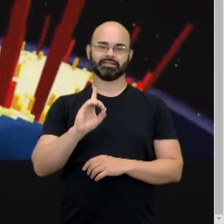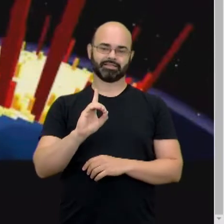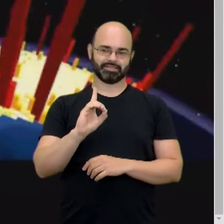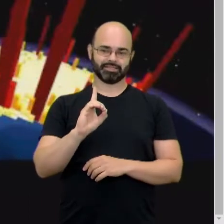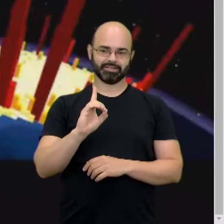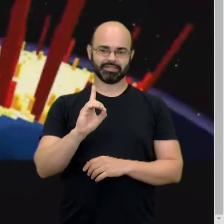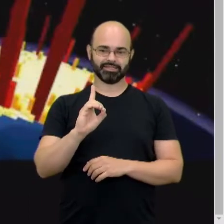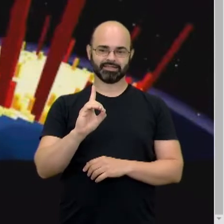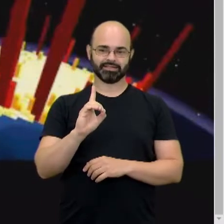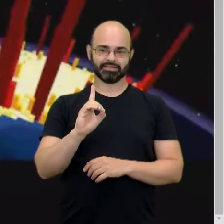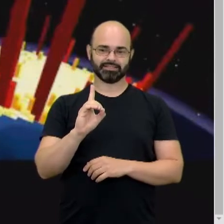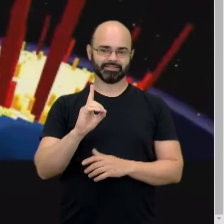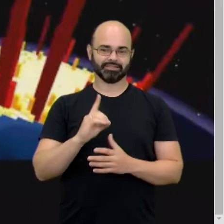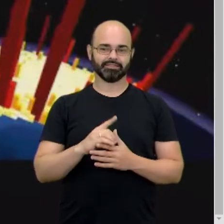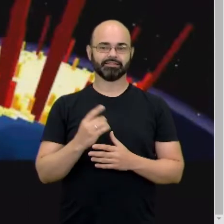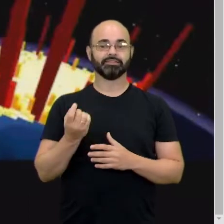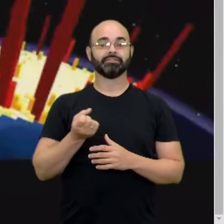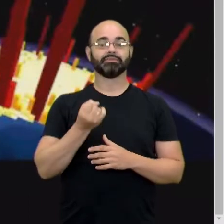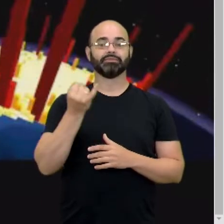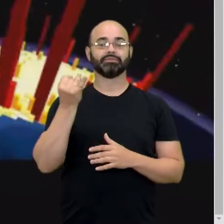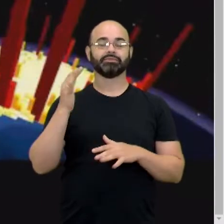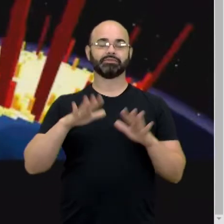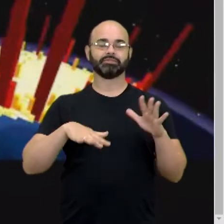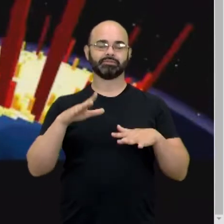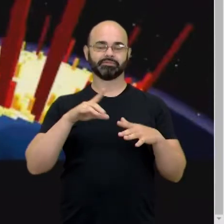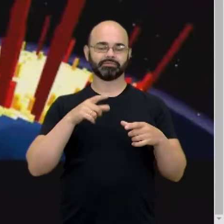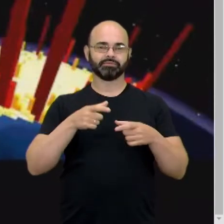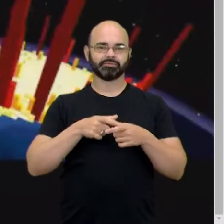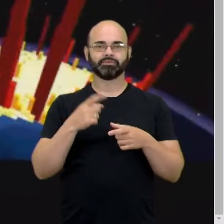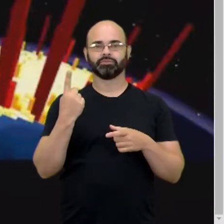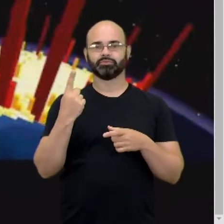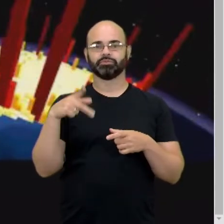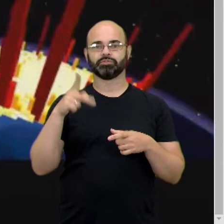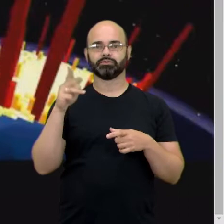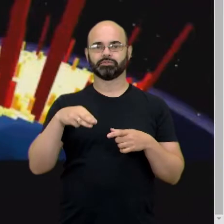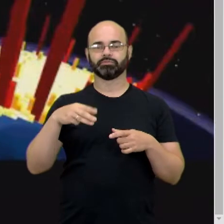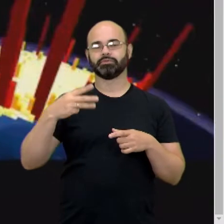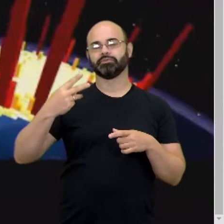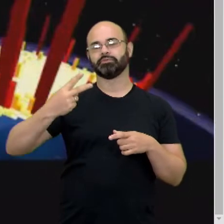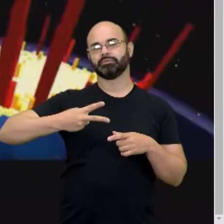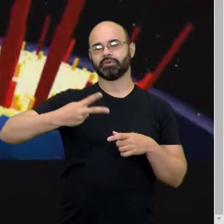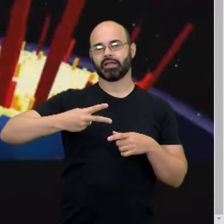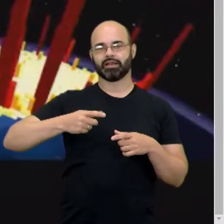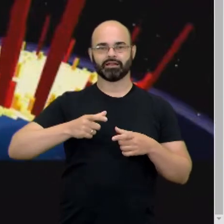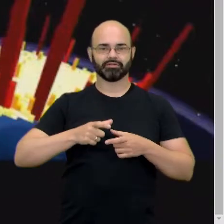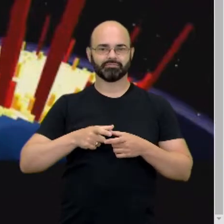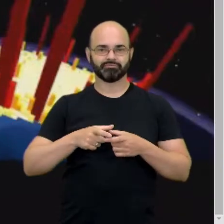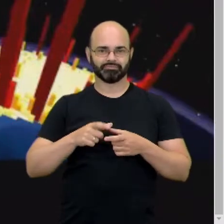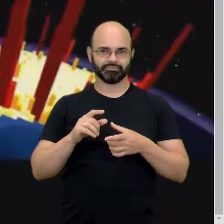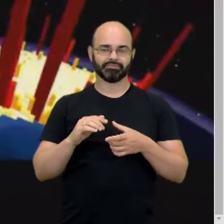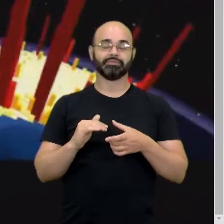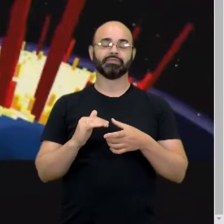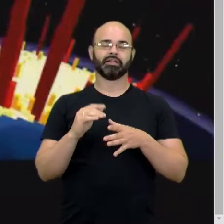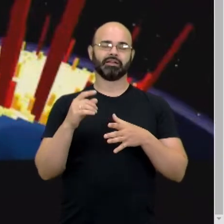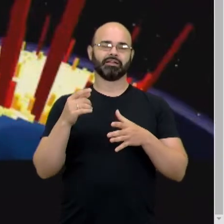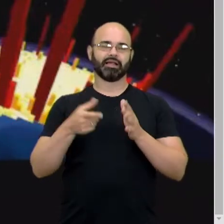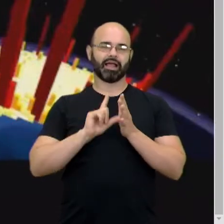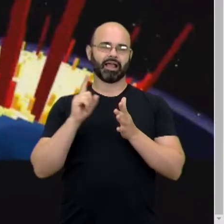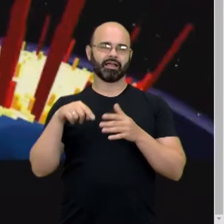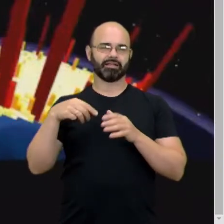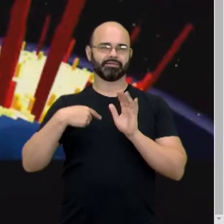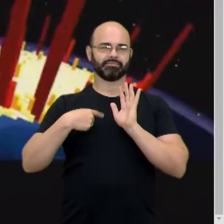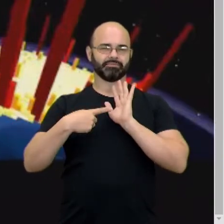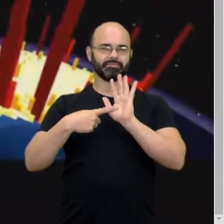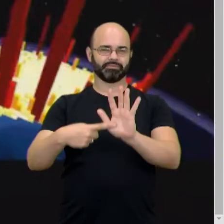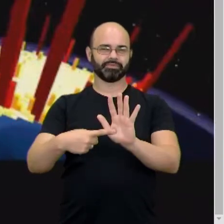desta variável utilizando aí células de 1 quilômetro quadrado, que é o que nós mostramos aí, habitantes por quilômetro quadrado. Eu vou